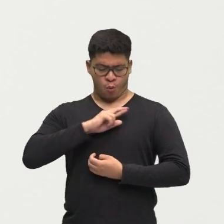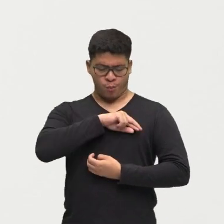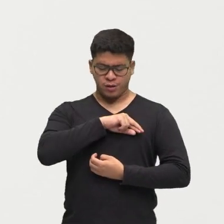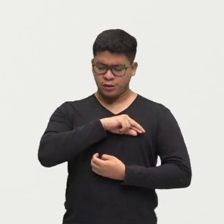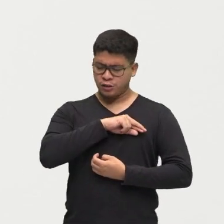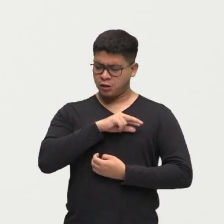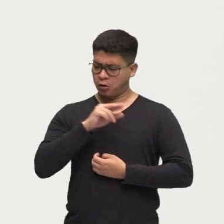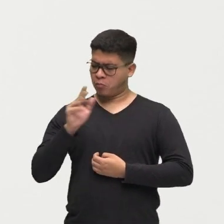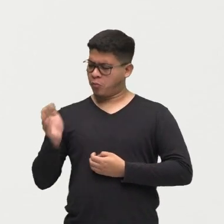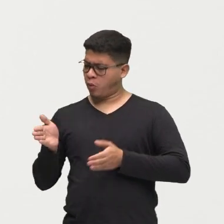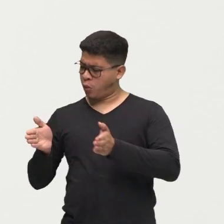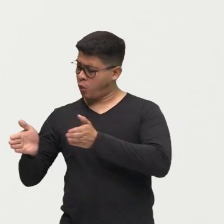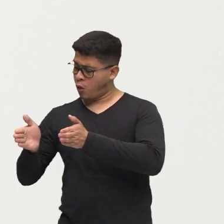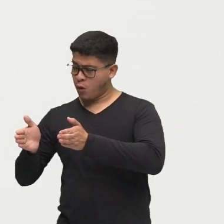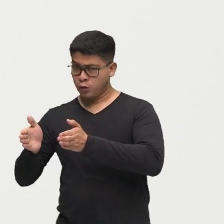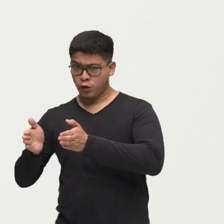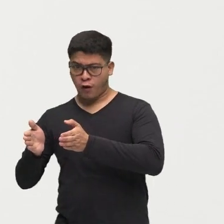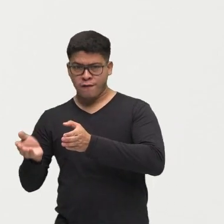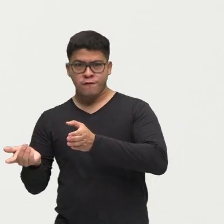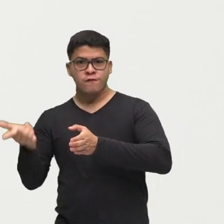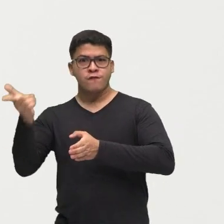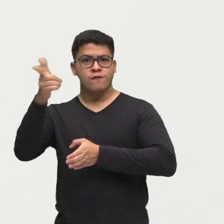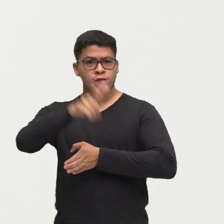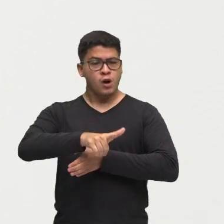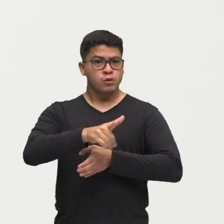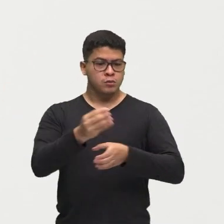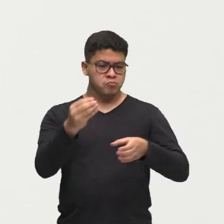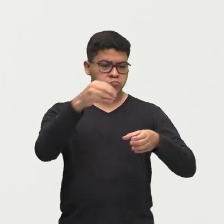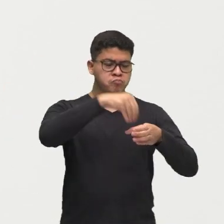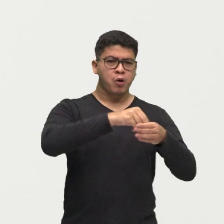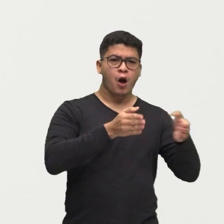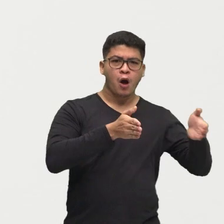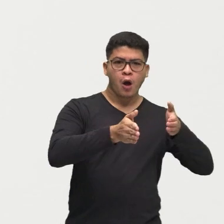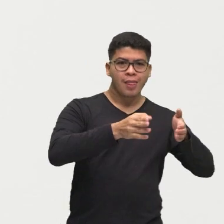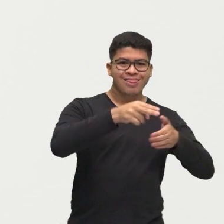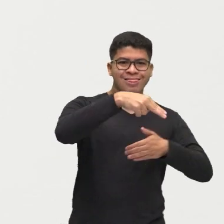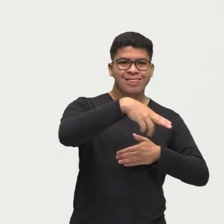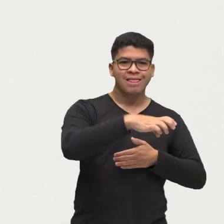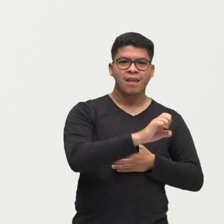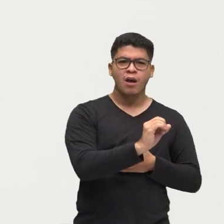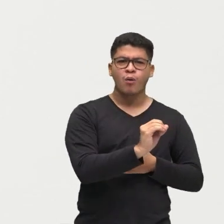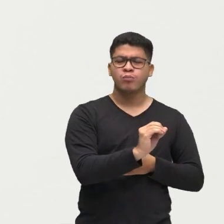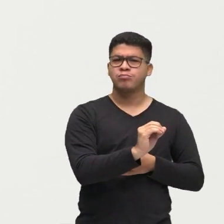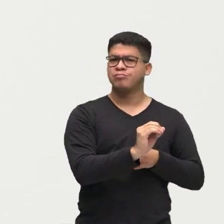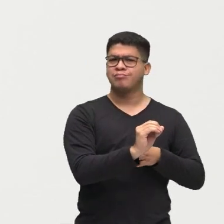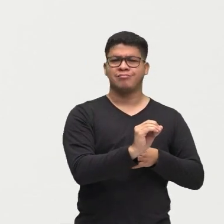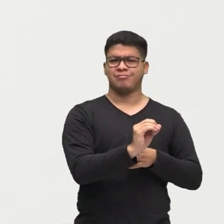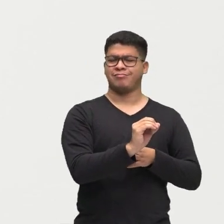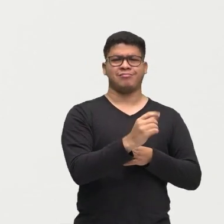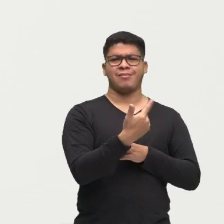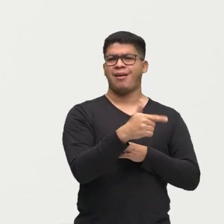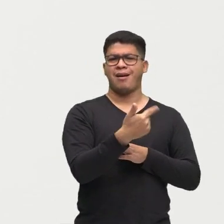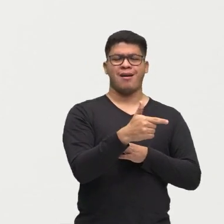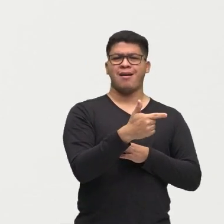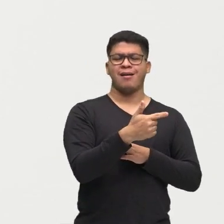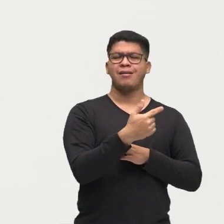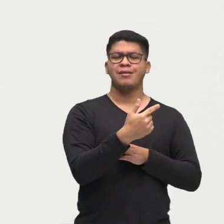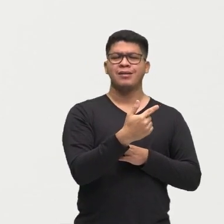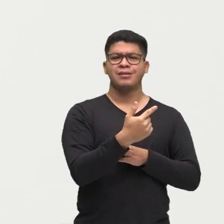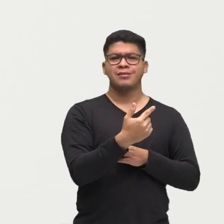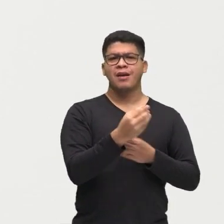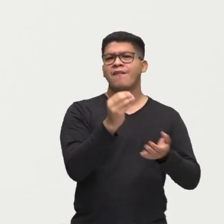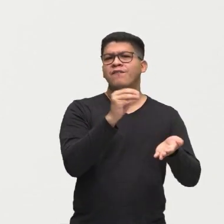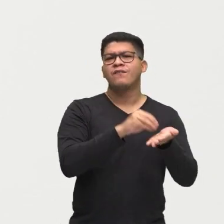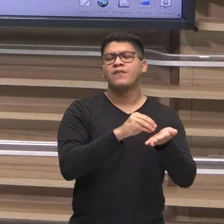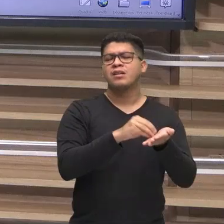neoclassicismo. Percebam aí que nós não vamos ter essas ideias aí do neoclassicismo, lá do arcadismo, que